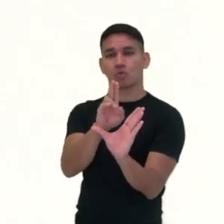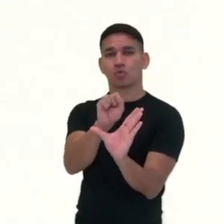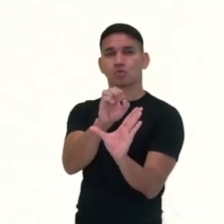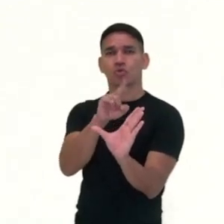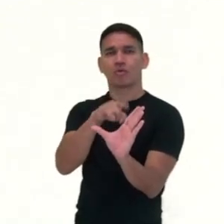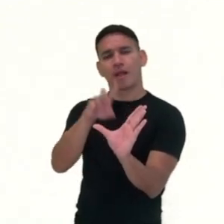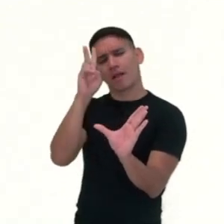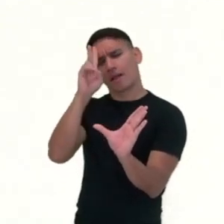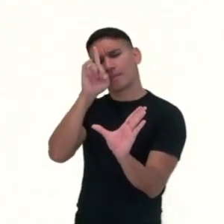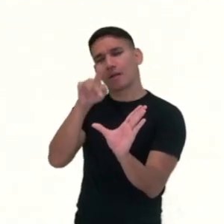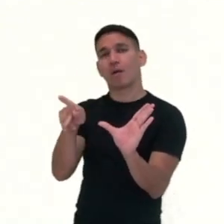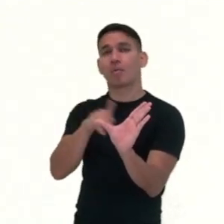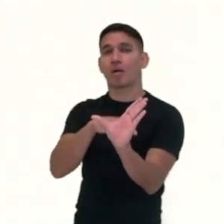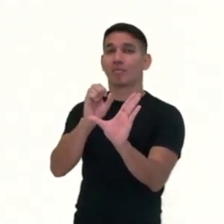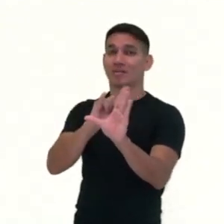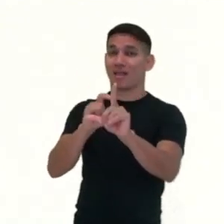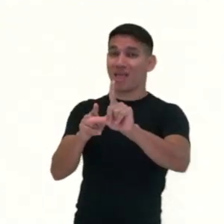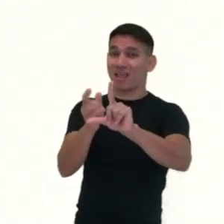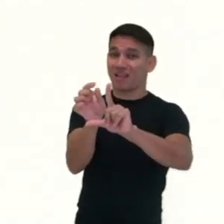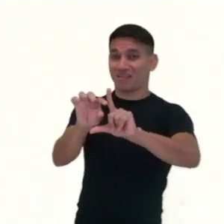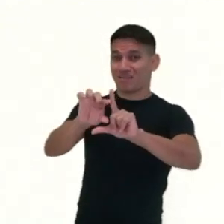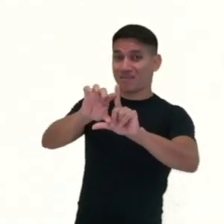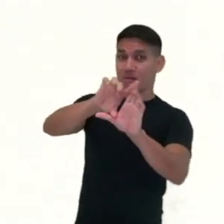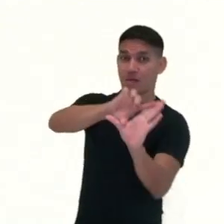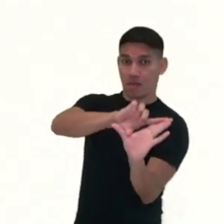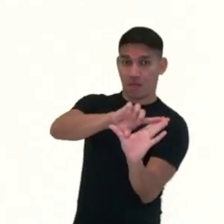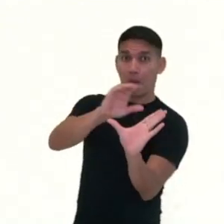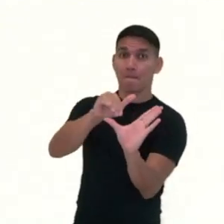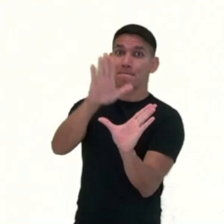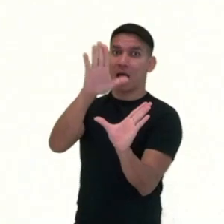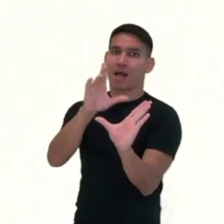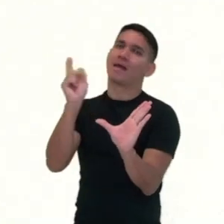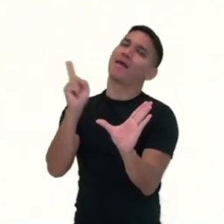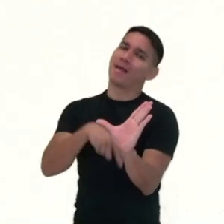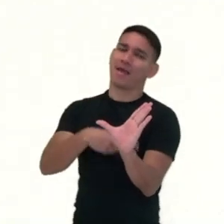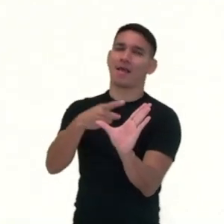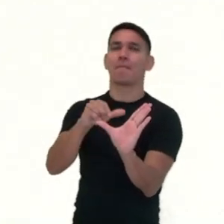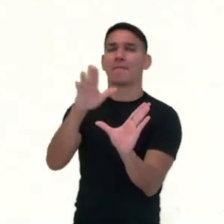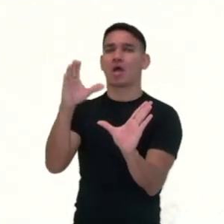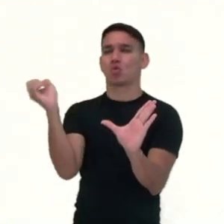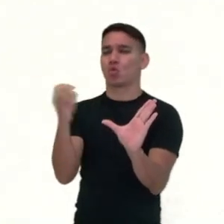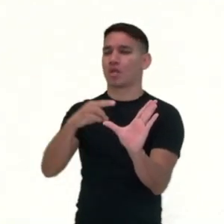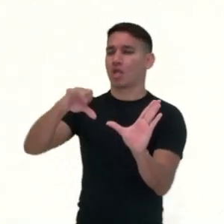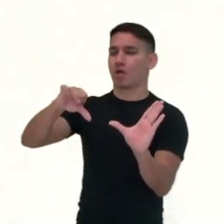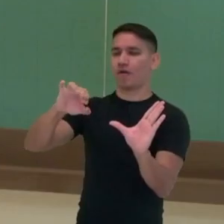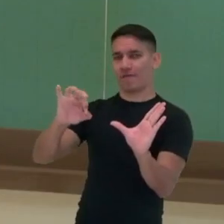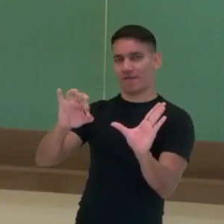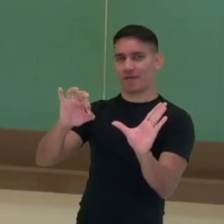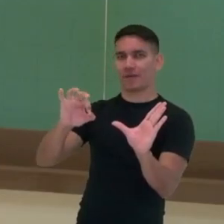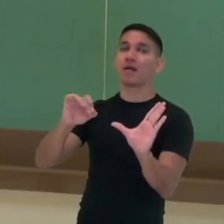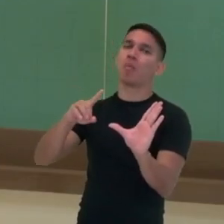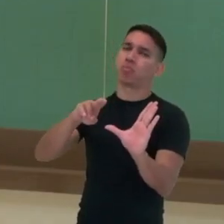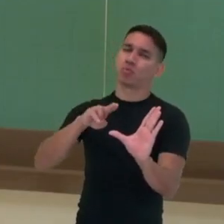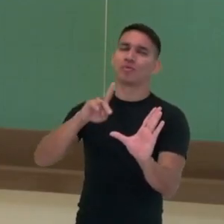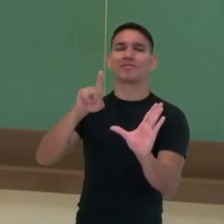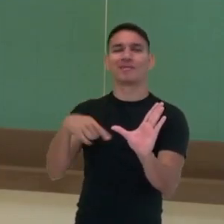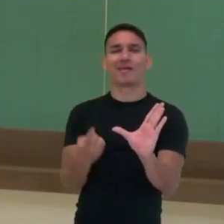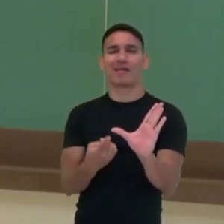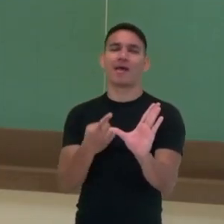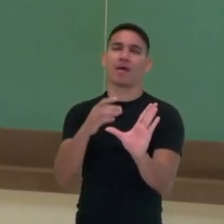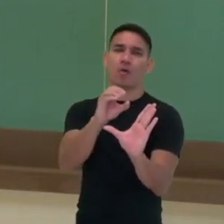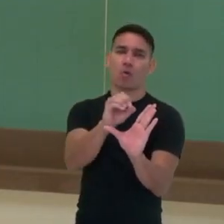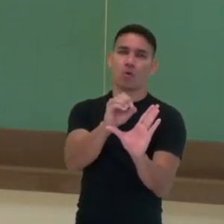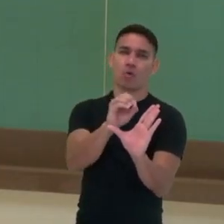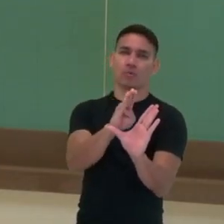forma o 90, se a gente abrir um pouquinho, ele é maior, então ele vai formar um ângulo maior do que 90, então ele é chamado de obtuso. E o ângulo